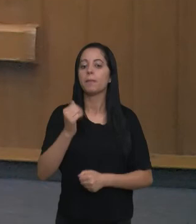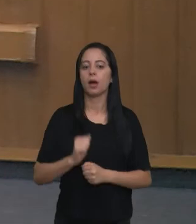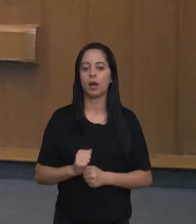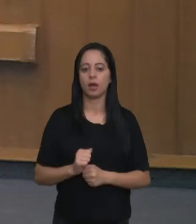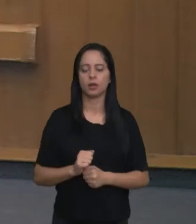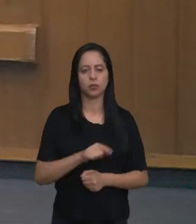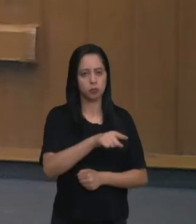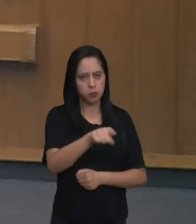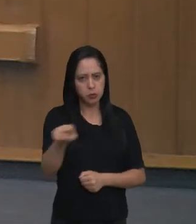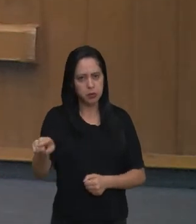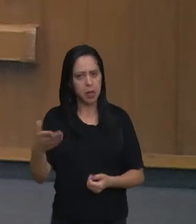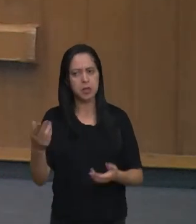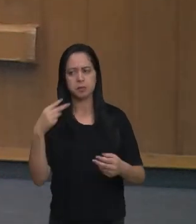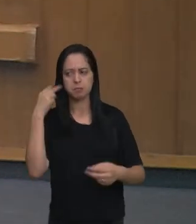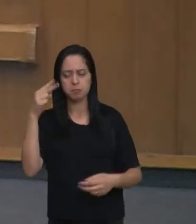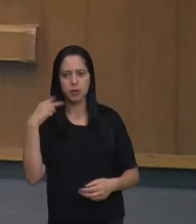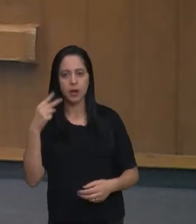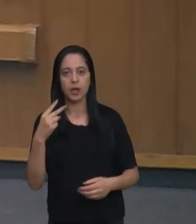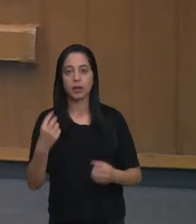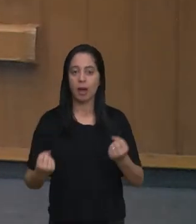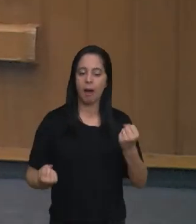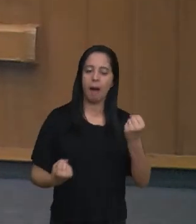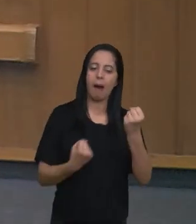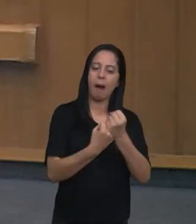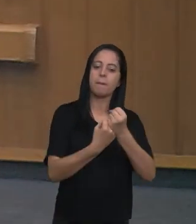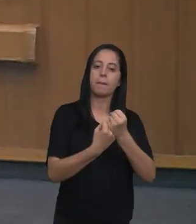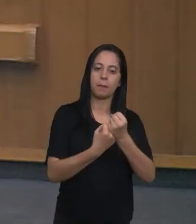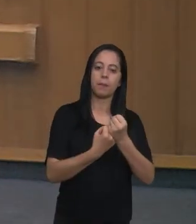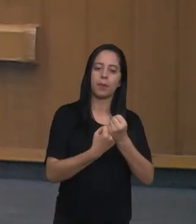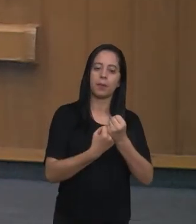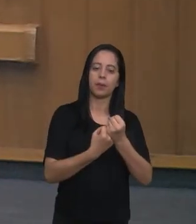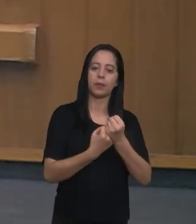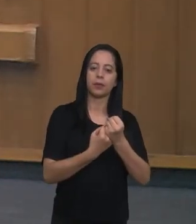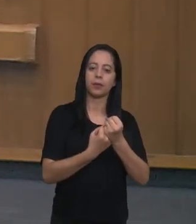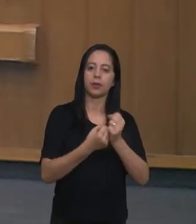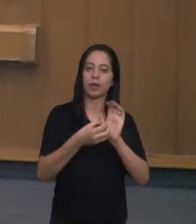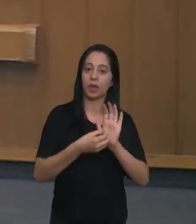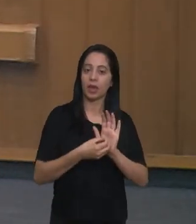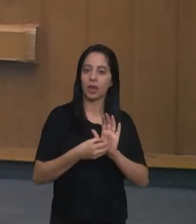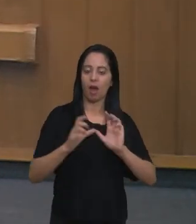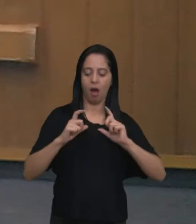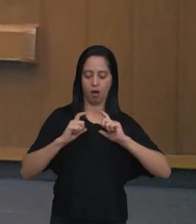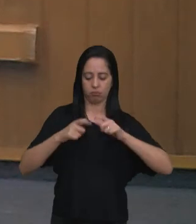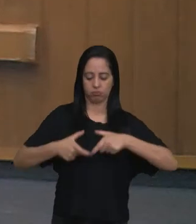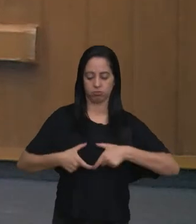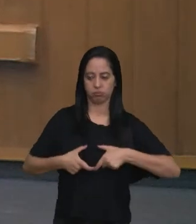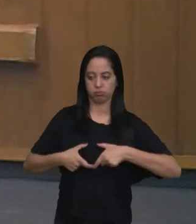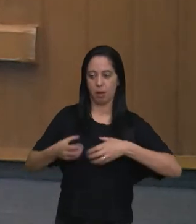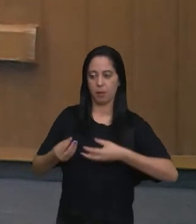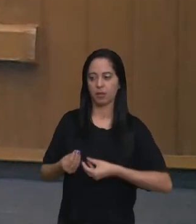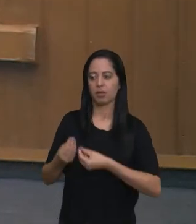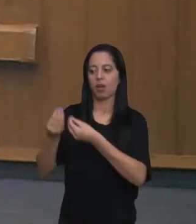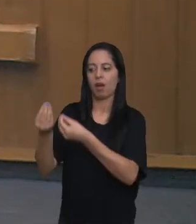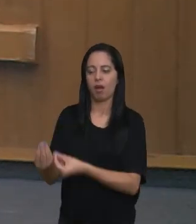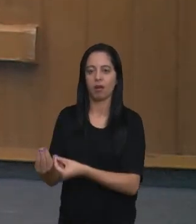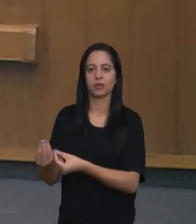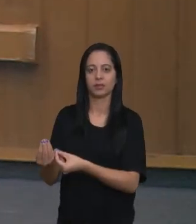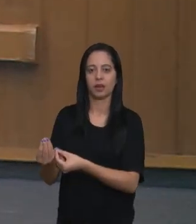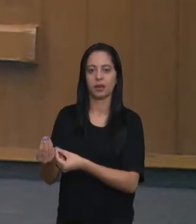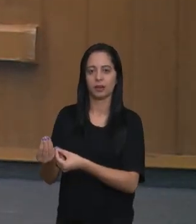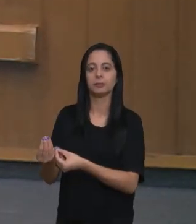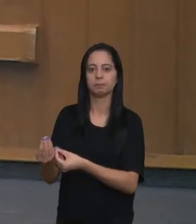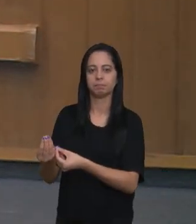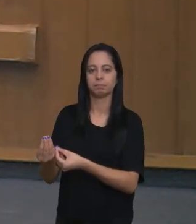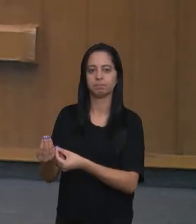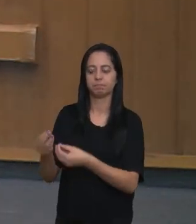aos nobres vereadores que apoiem a entrega da medalha Mérito Educacional Professor Everardo